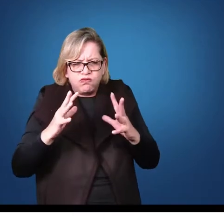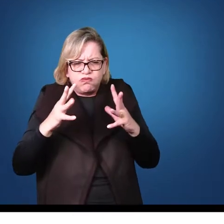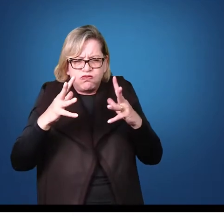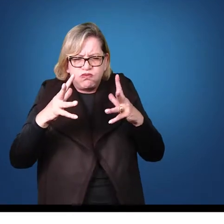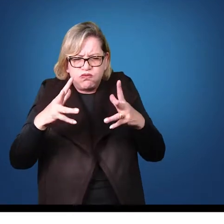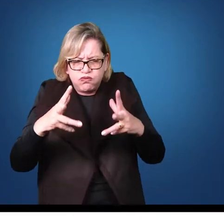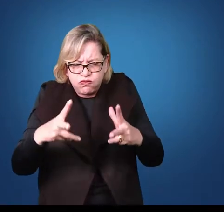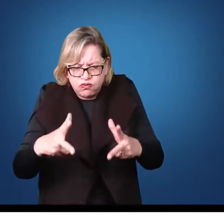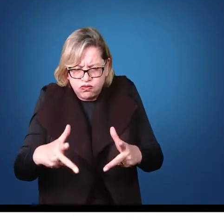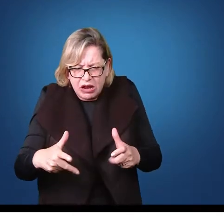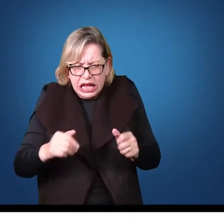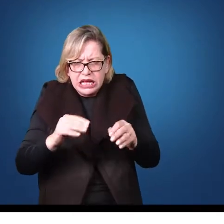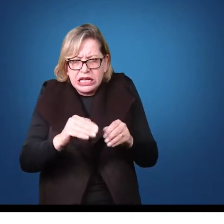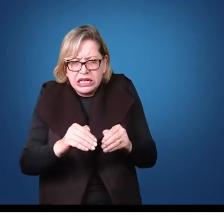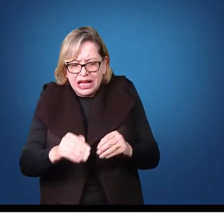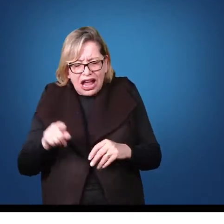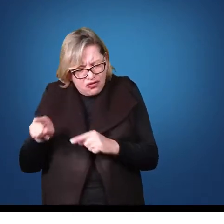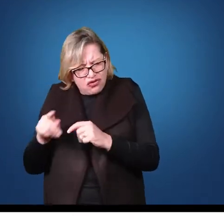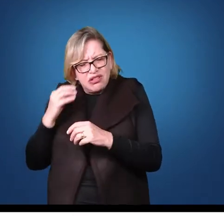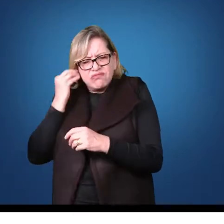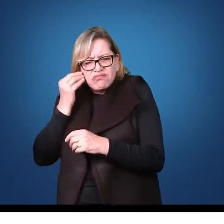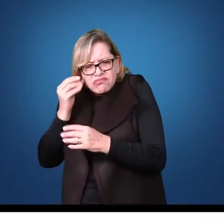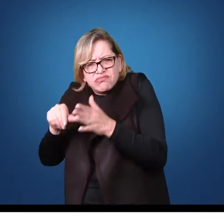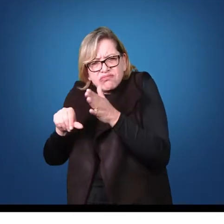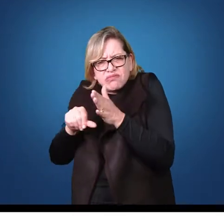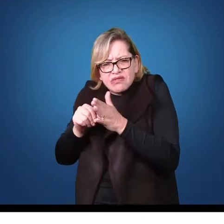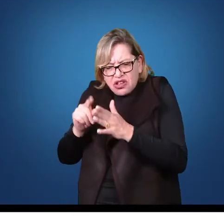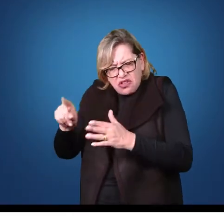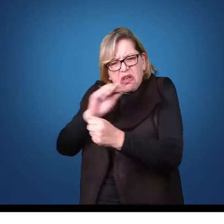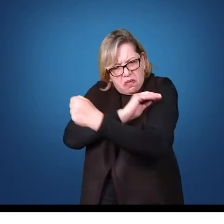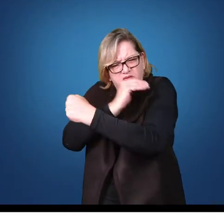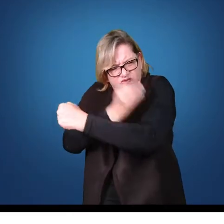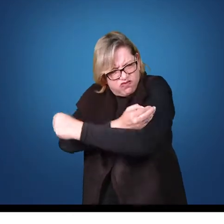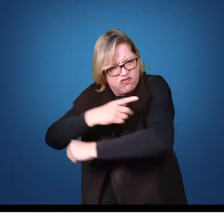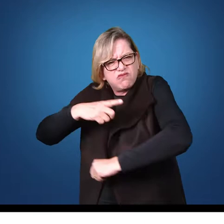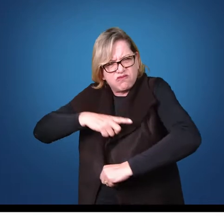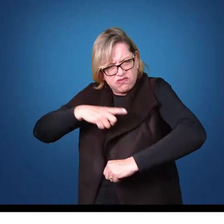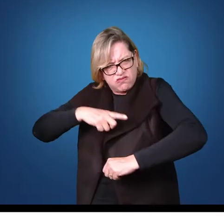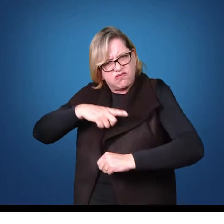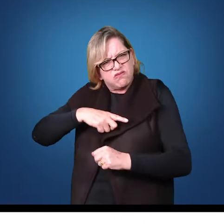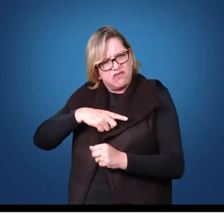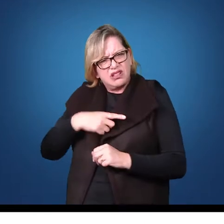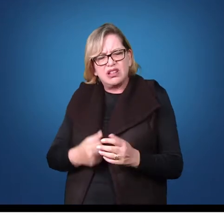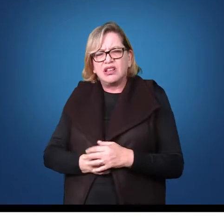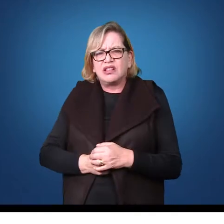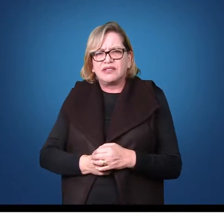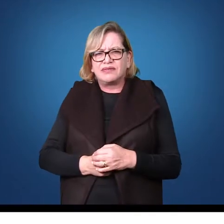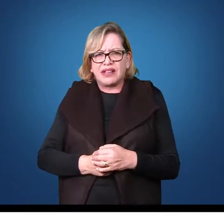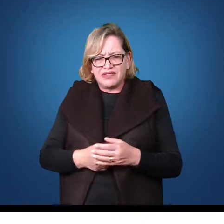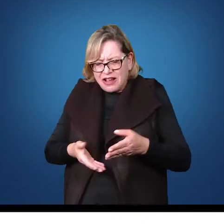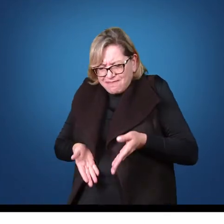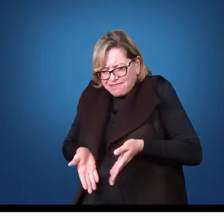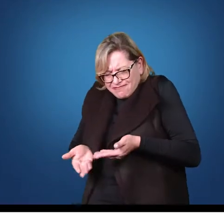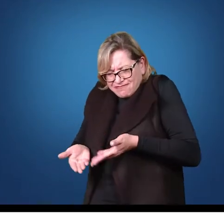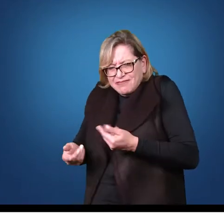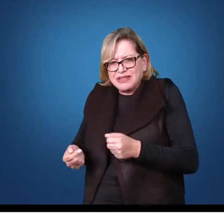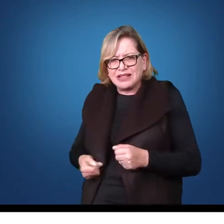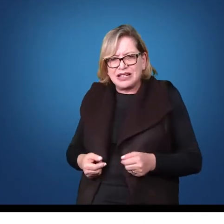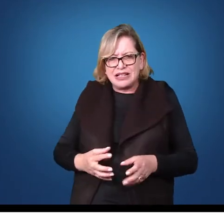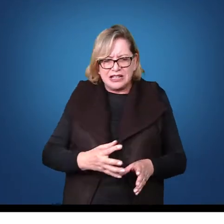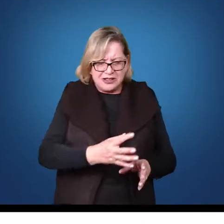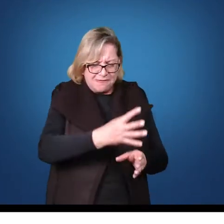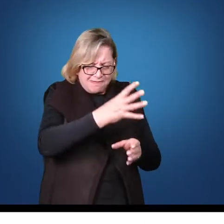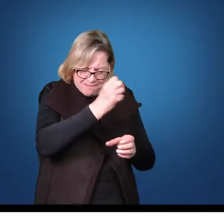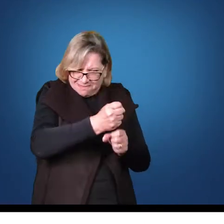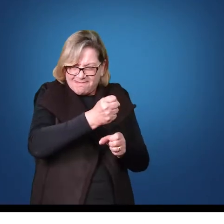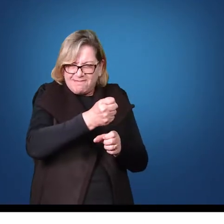cidade? Tente você primeiro, vovô. Você ainda tem muita força nesses braços. Vamos lá? Pegue no